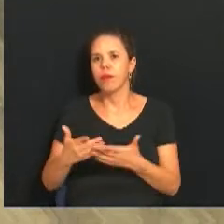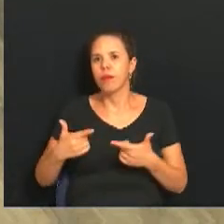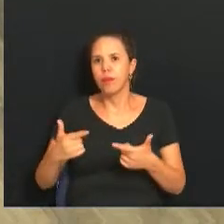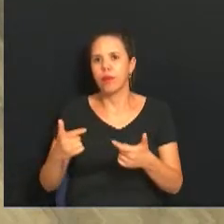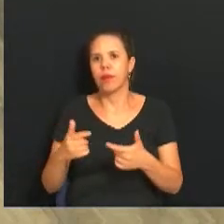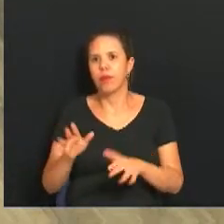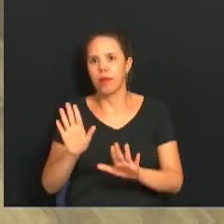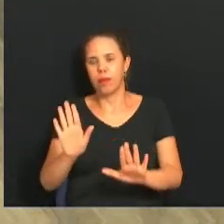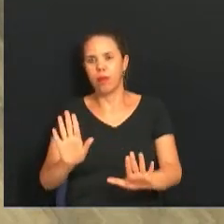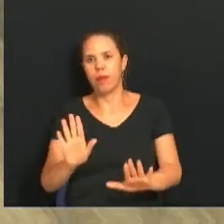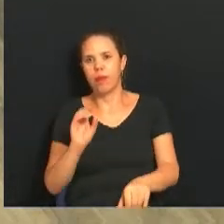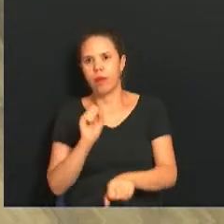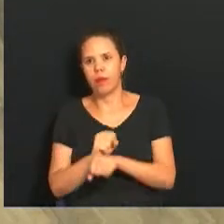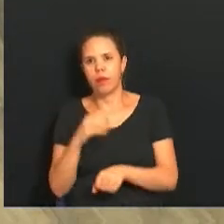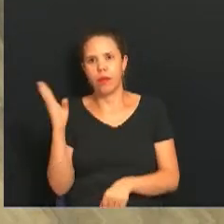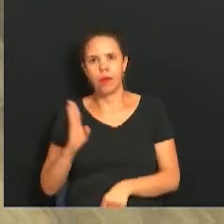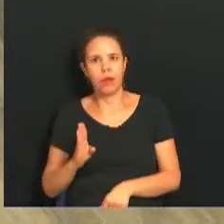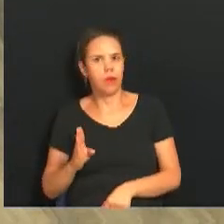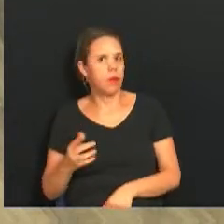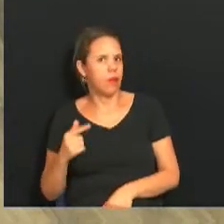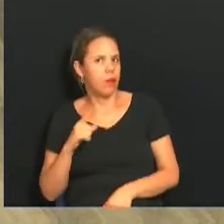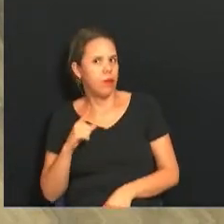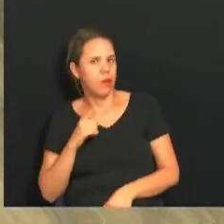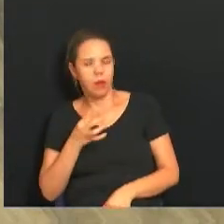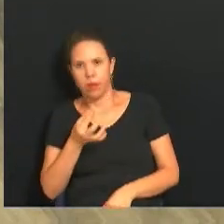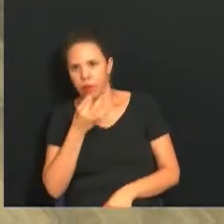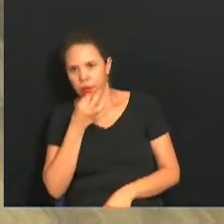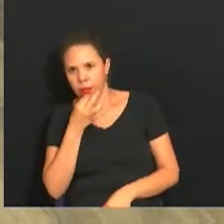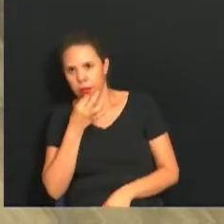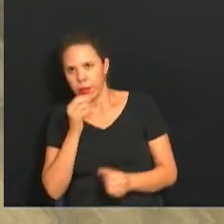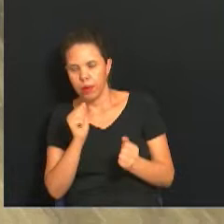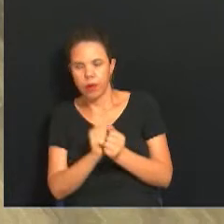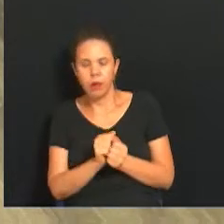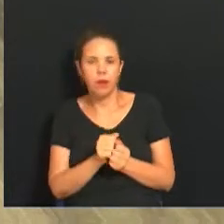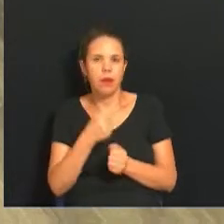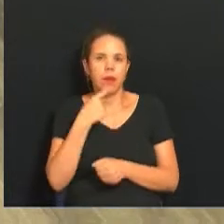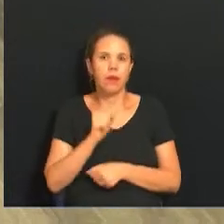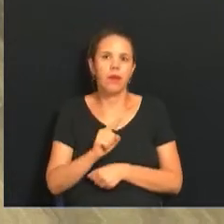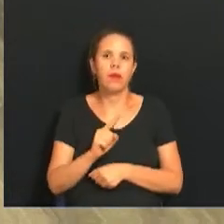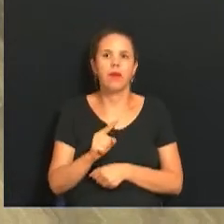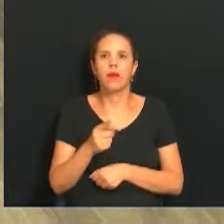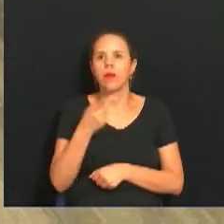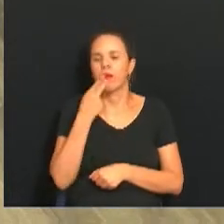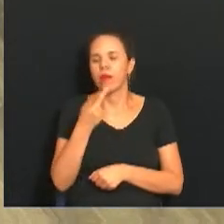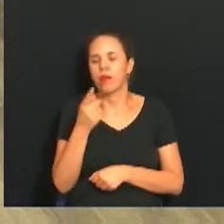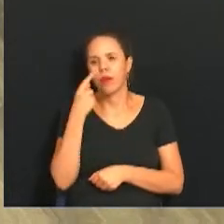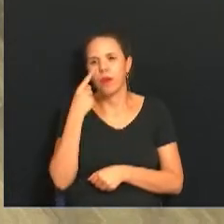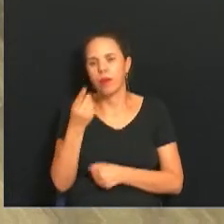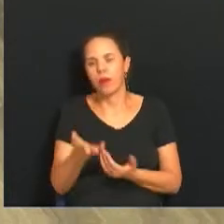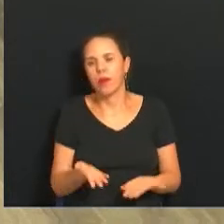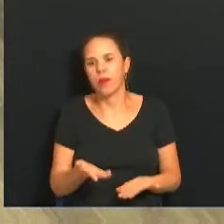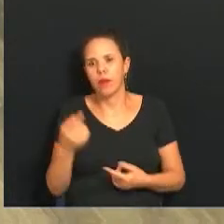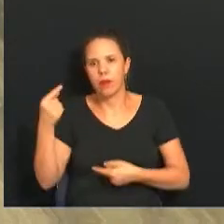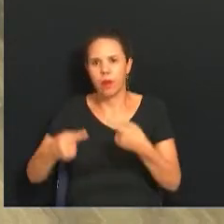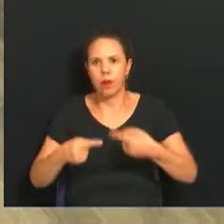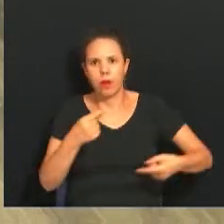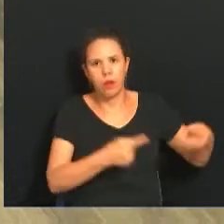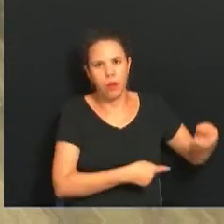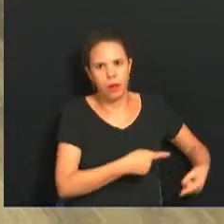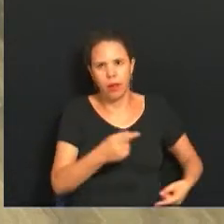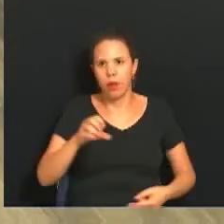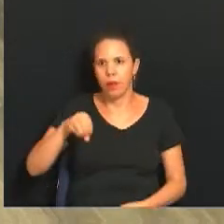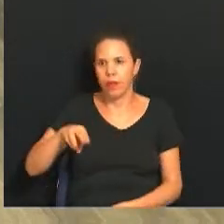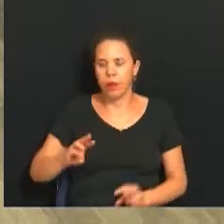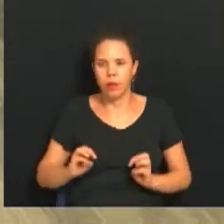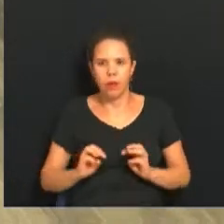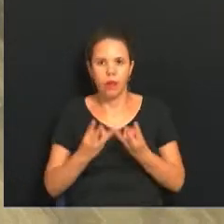mas então, peraí, o Brasil tem um posicionamento, ele está junto com a Rússia. E quando a gente vê, por exemplo, as discussões na ONU, a maioria